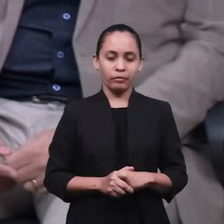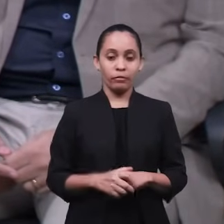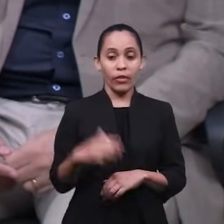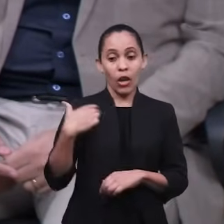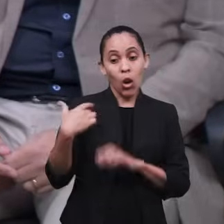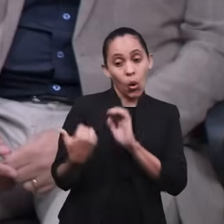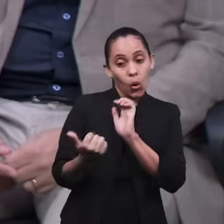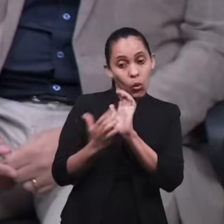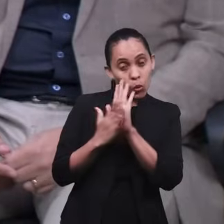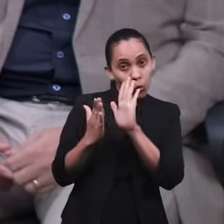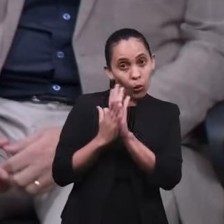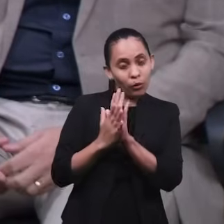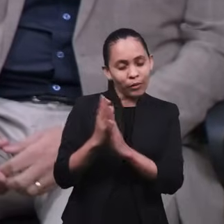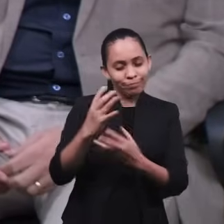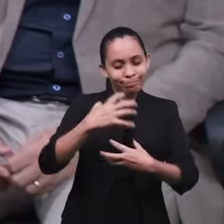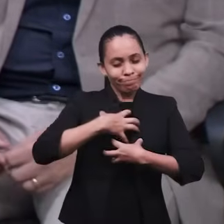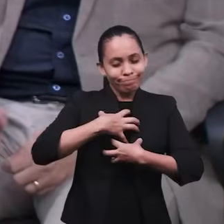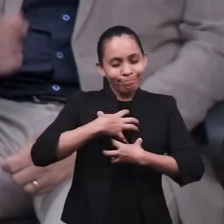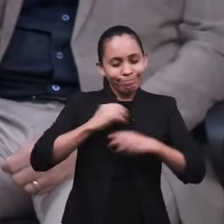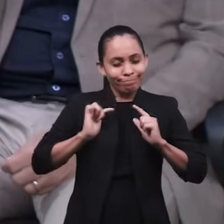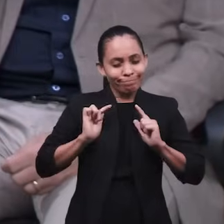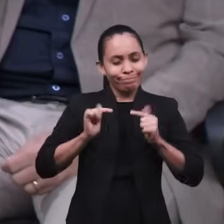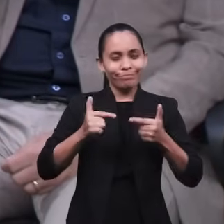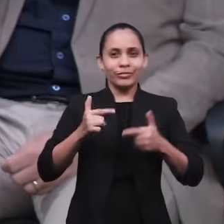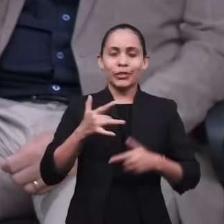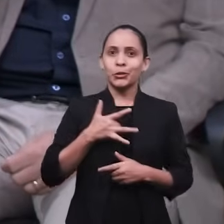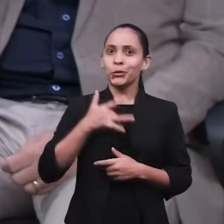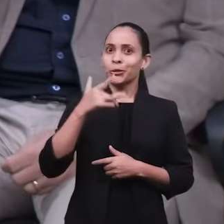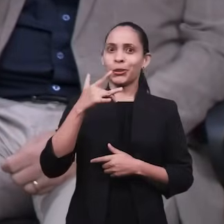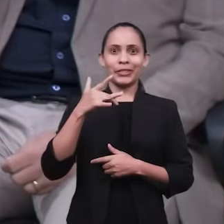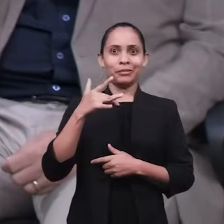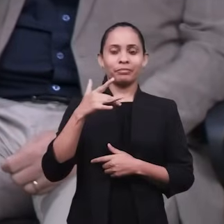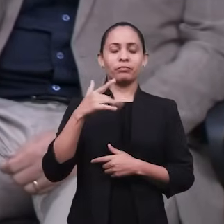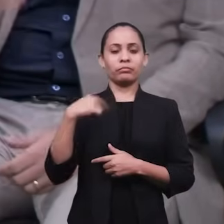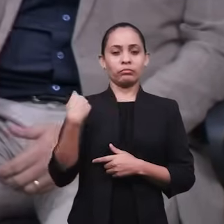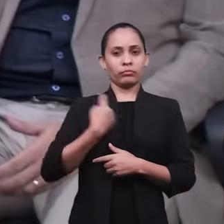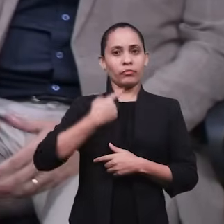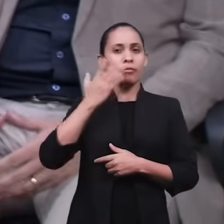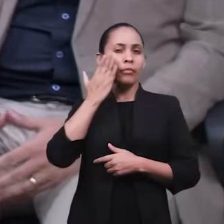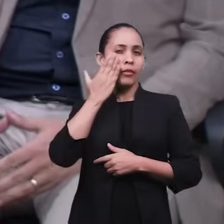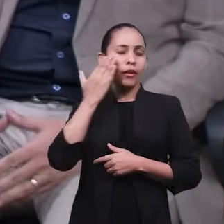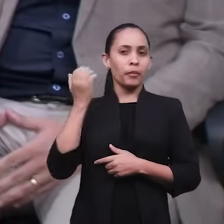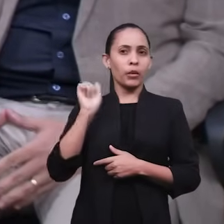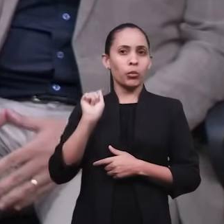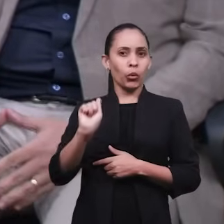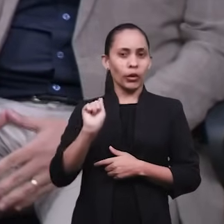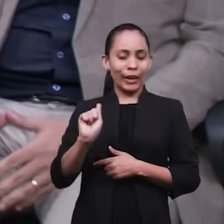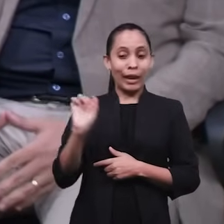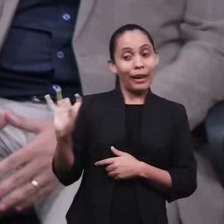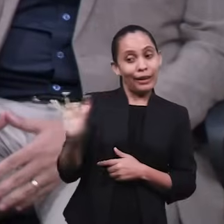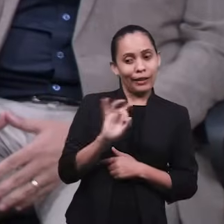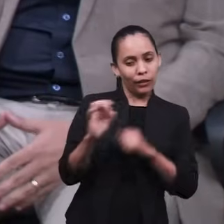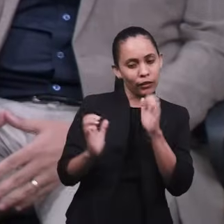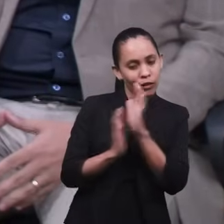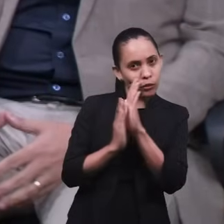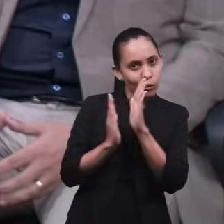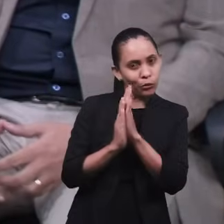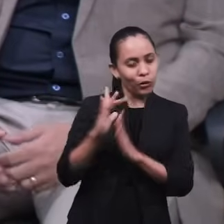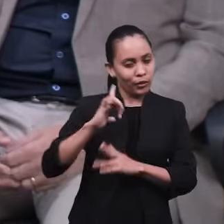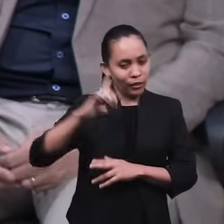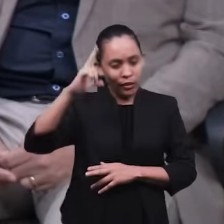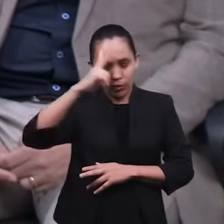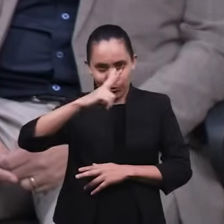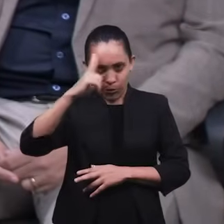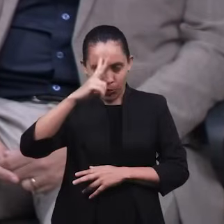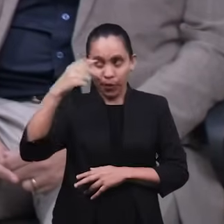O louvor, ele toca na alma e a gente sabe que cada louvor ele tem